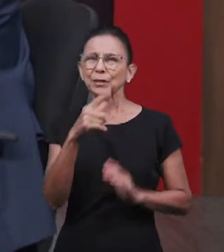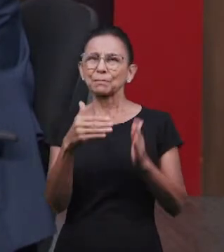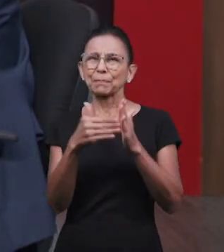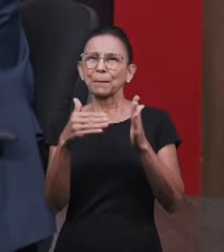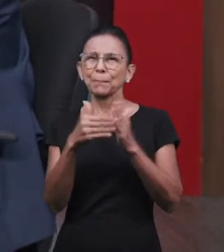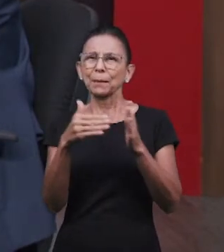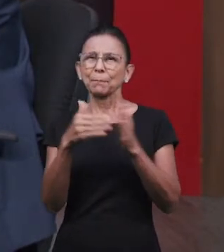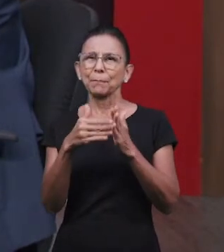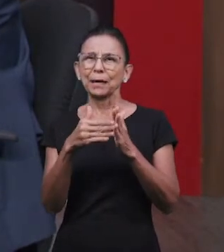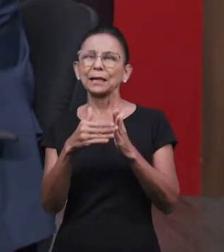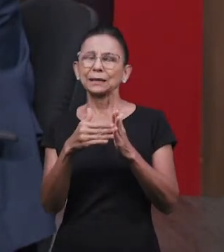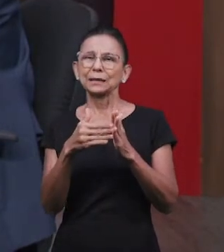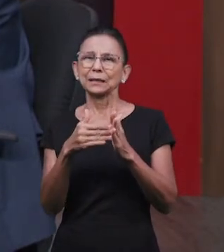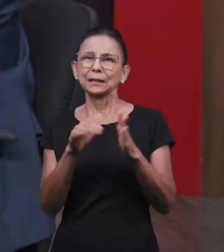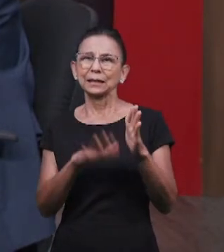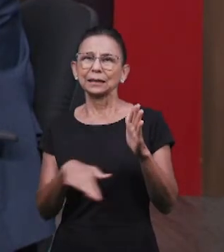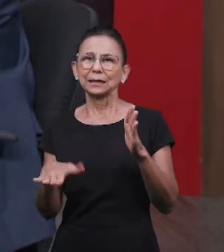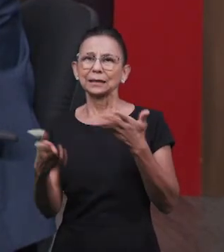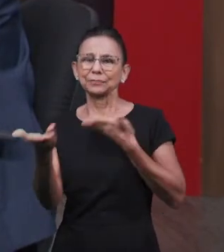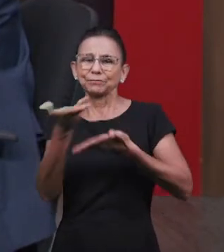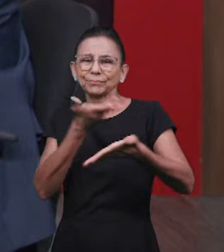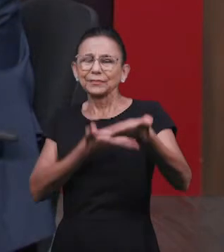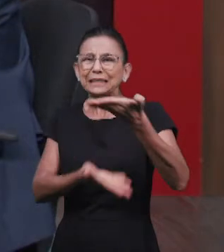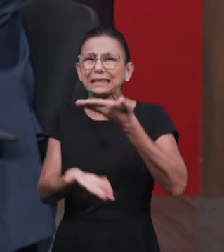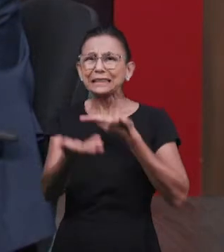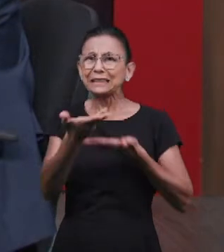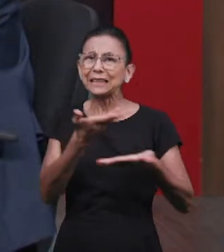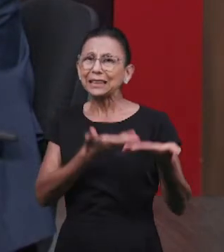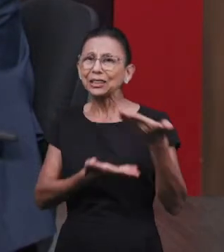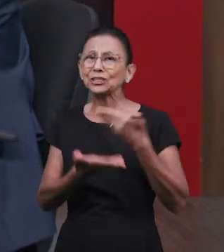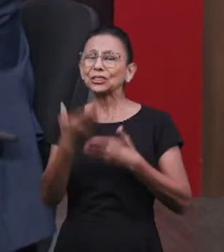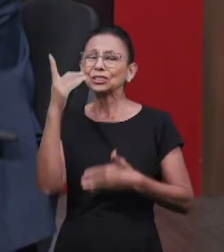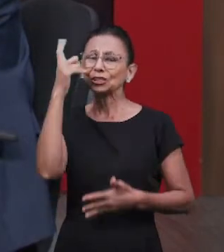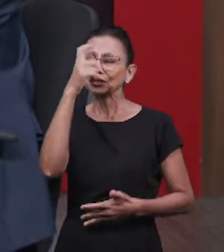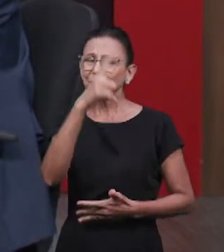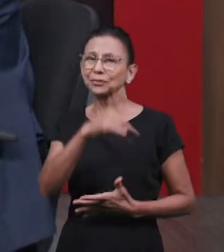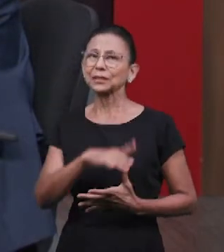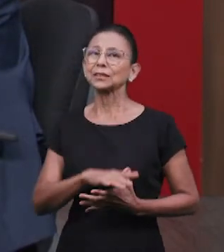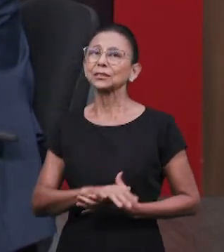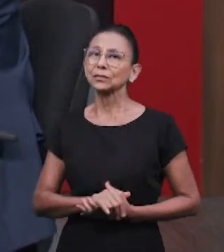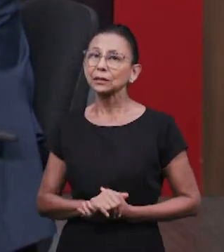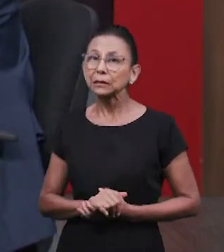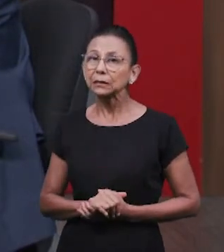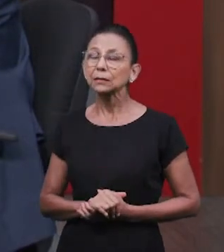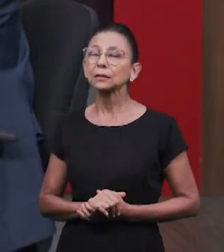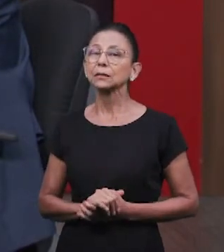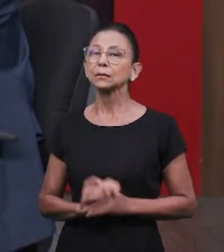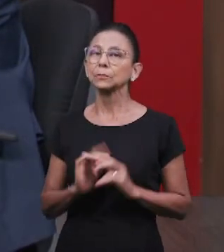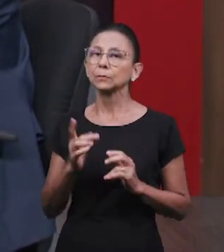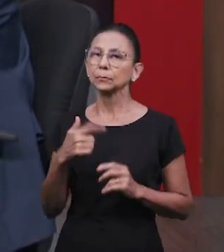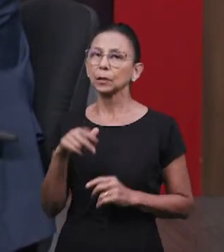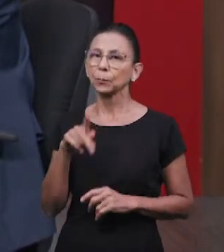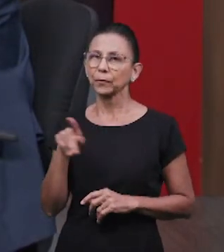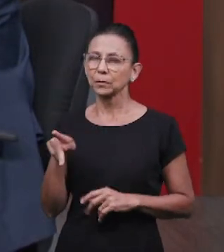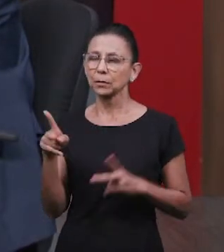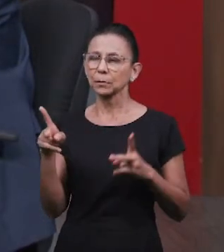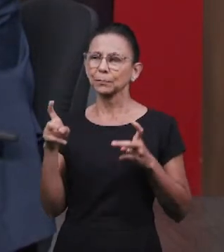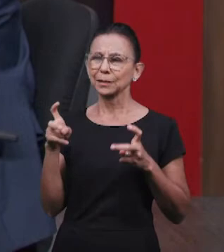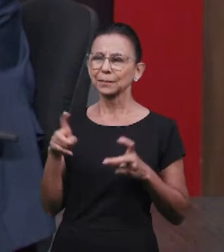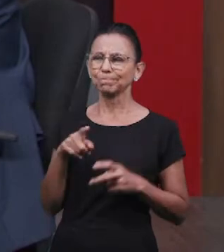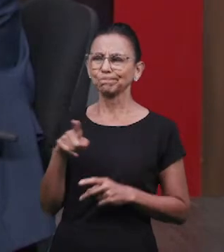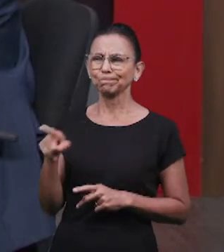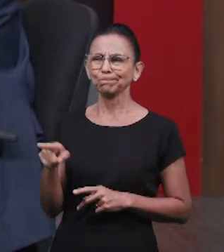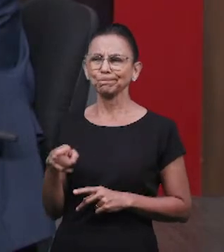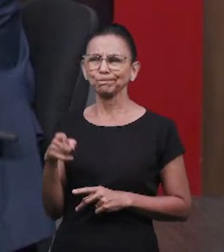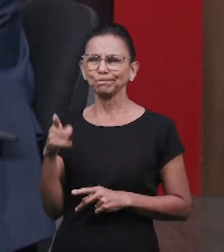socializar. Então, para nós, né? Para as professoras, elas têm esse mesmo olhar deles perceberem que alguma criança